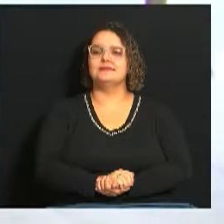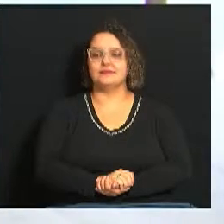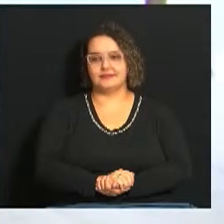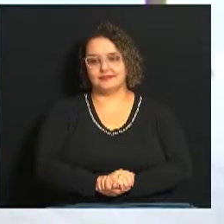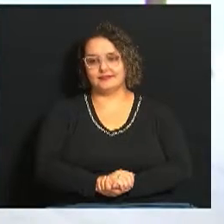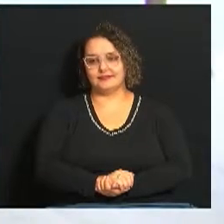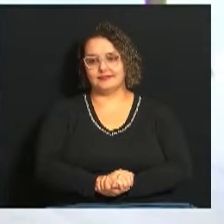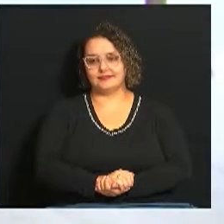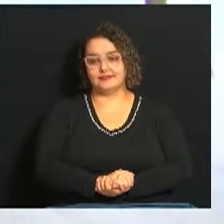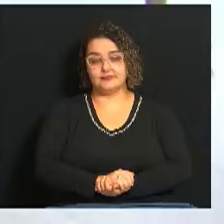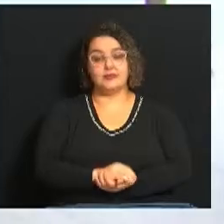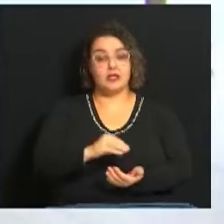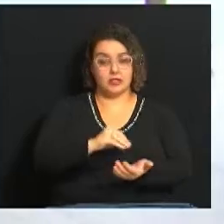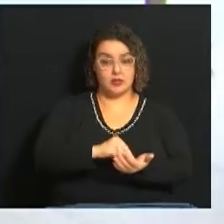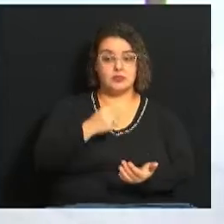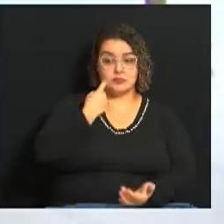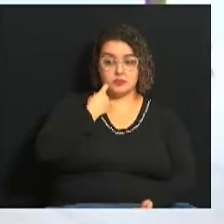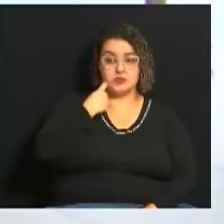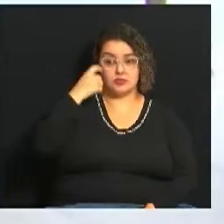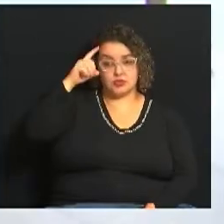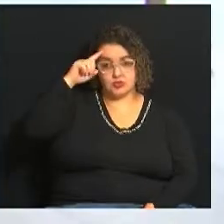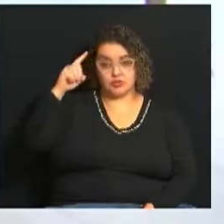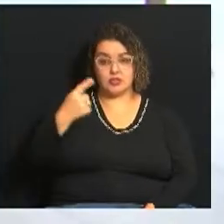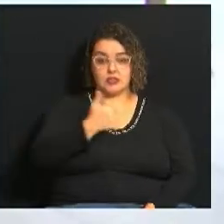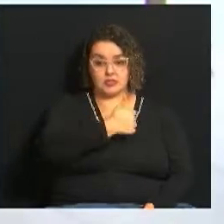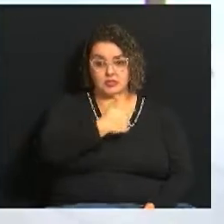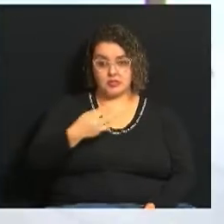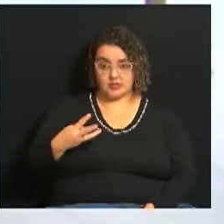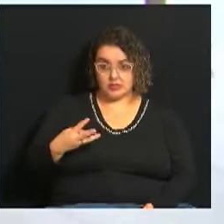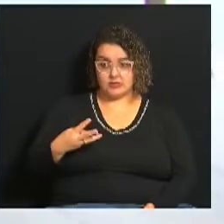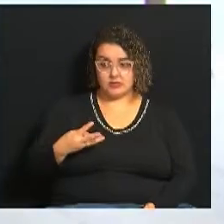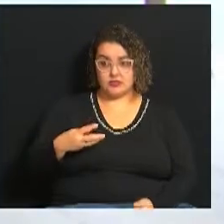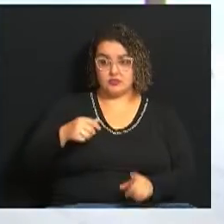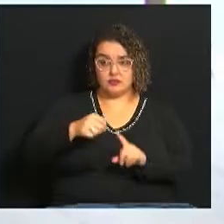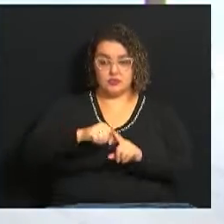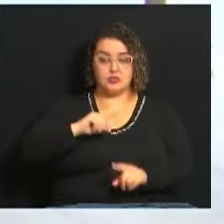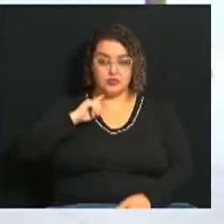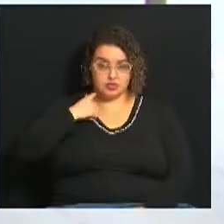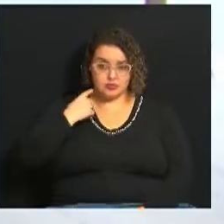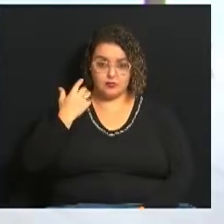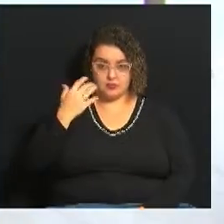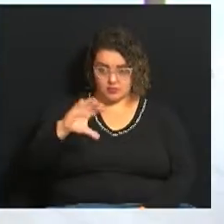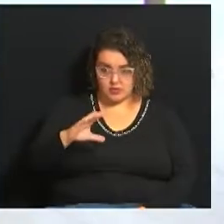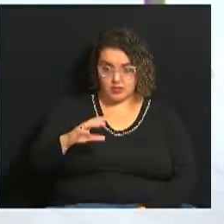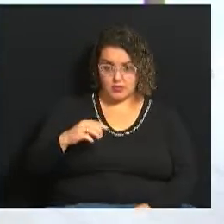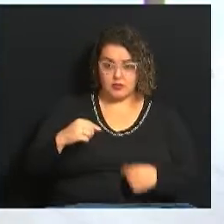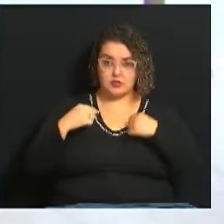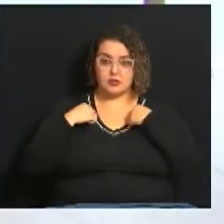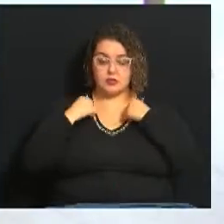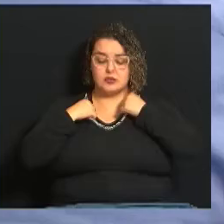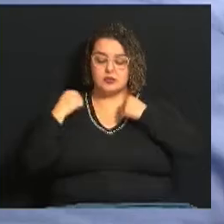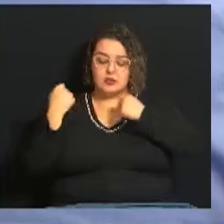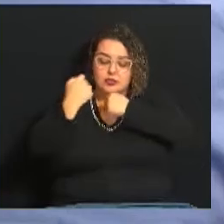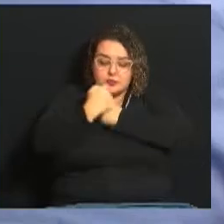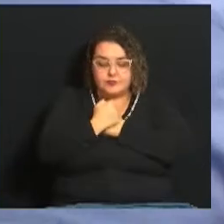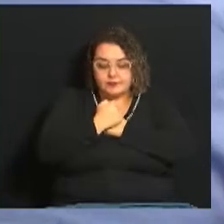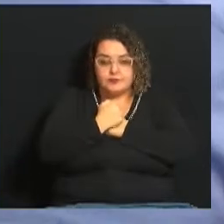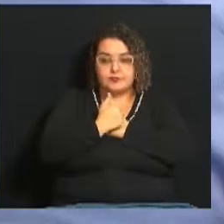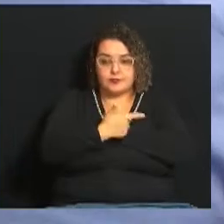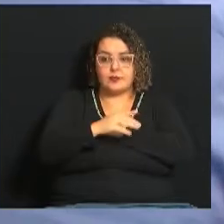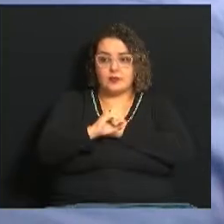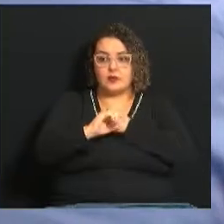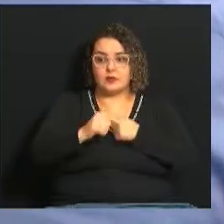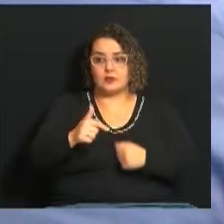Na última sexta-feira, dia 13 de maio, a Prefeitura de Campinas lançou a campanha do Agasalho 2022. A